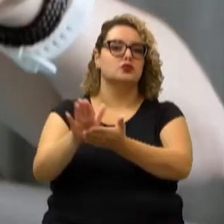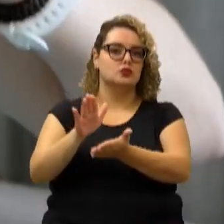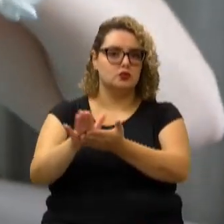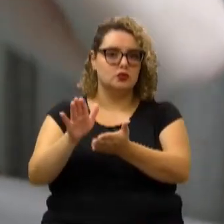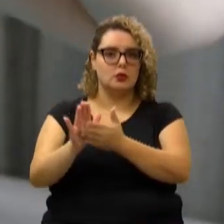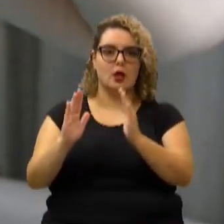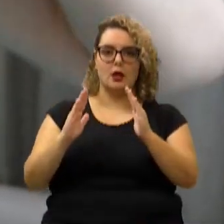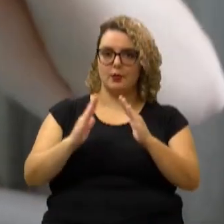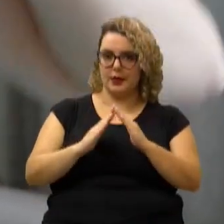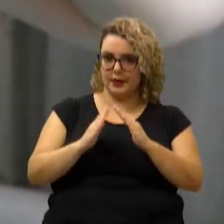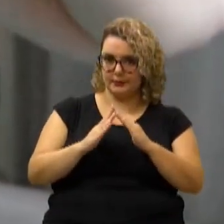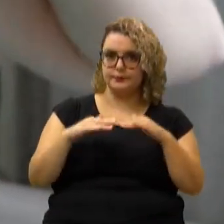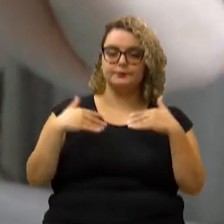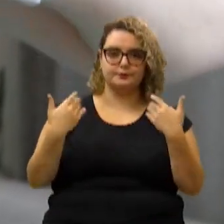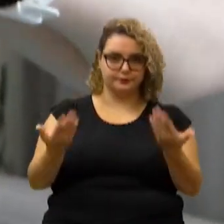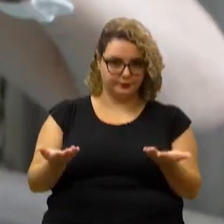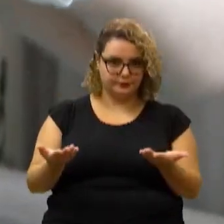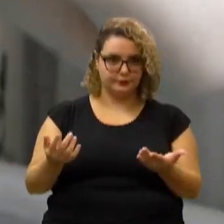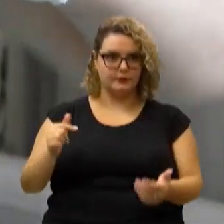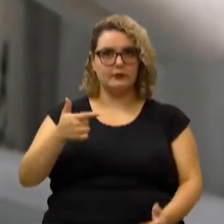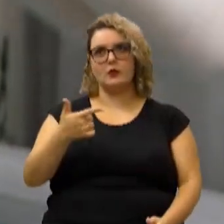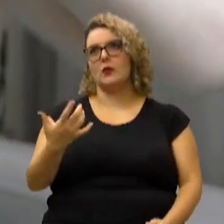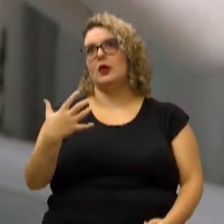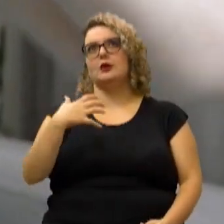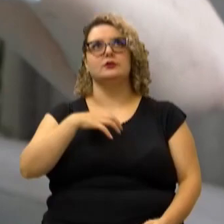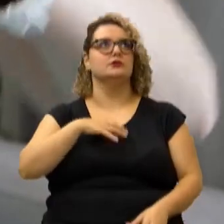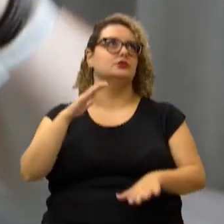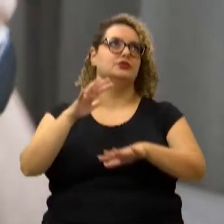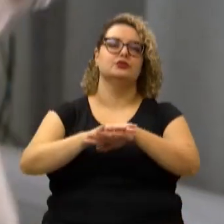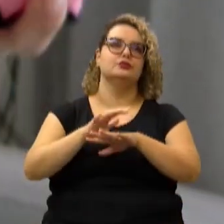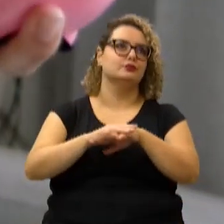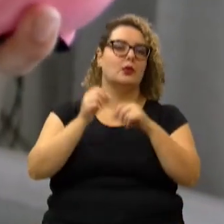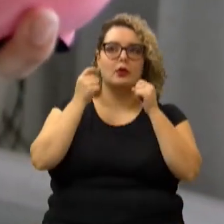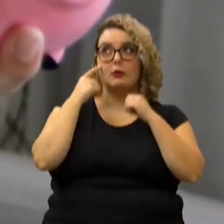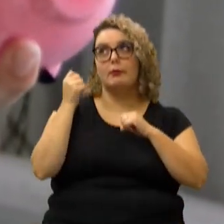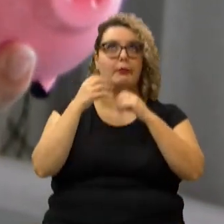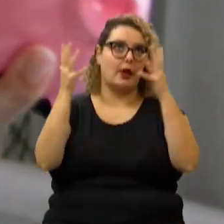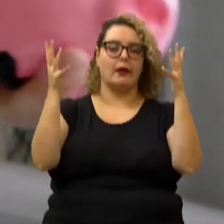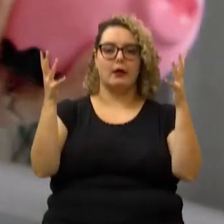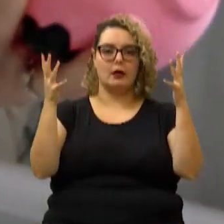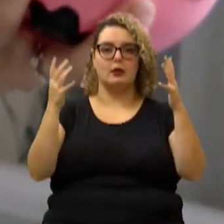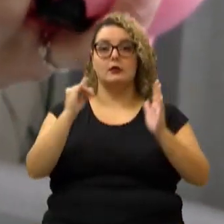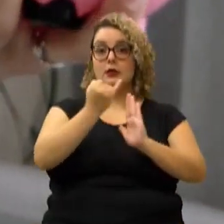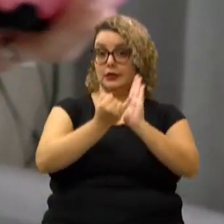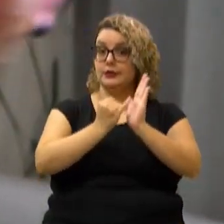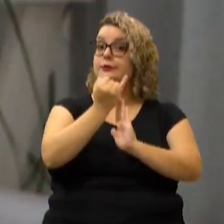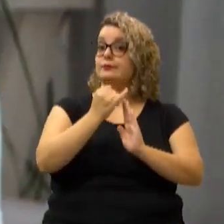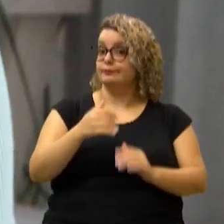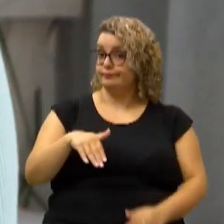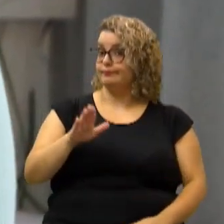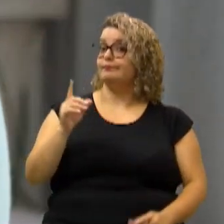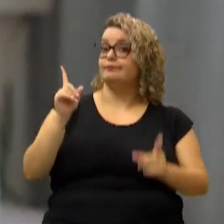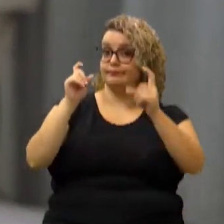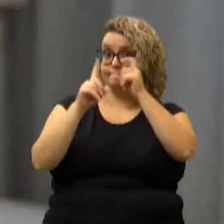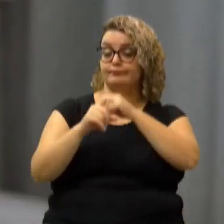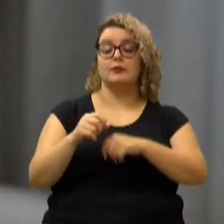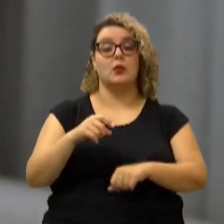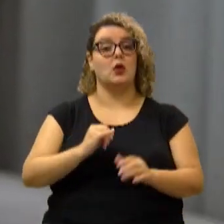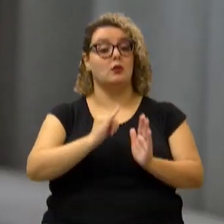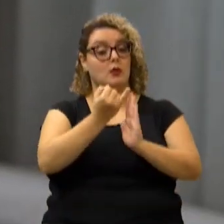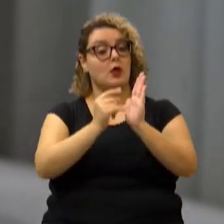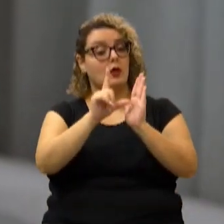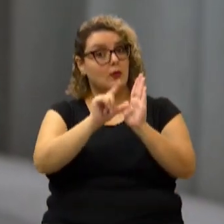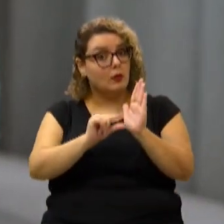nos gastos para casa e aí não existe uma fórmula mágica mesmo porque em períodos de alta inflação é mais difícil